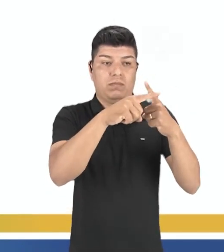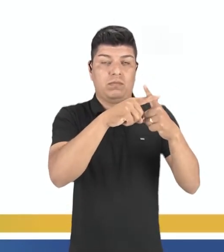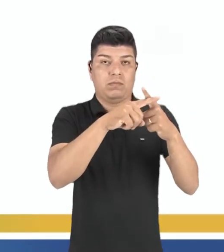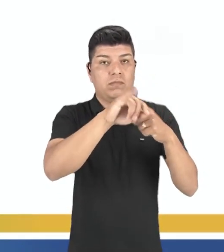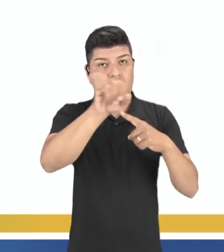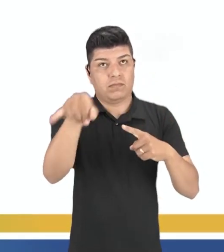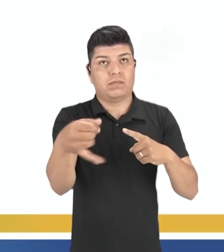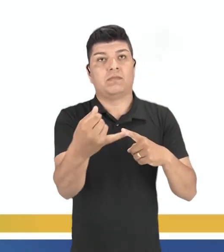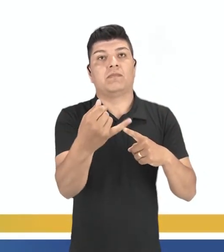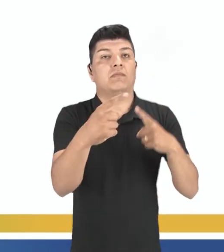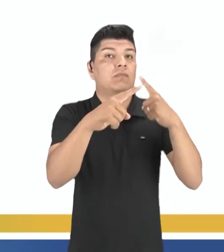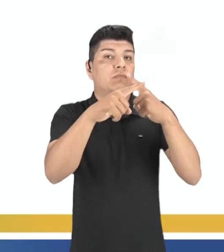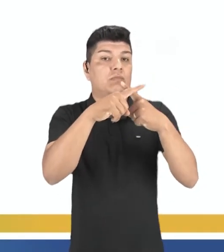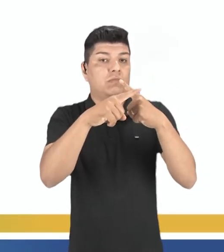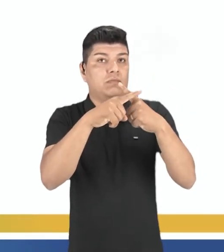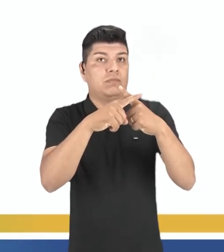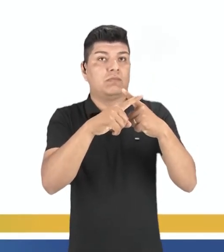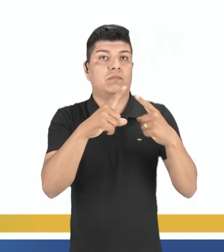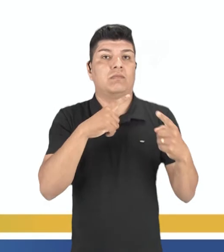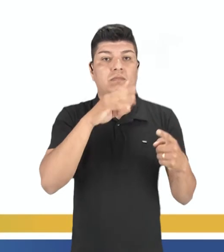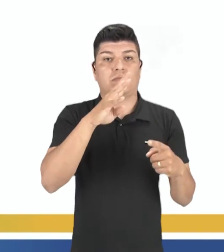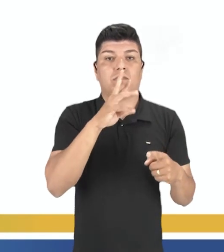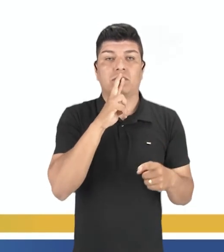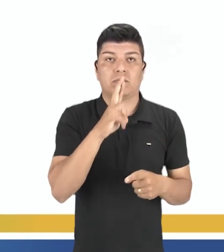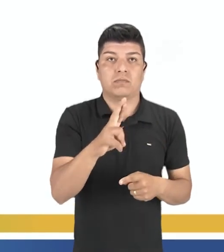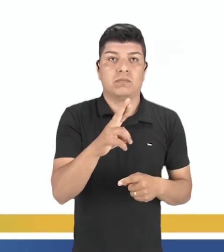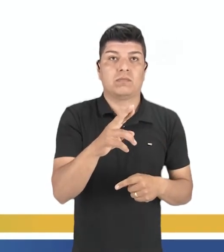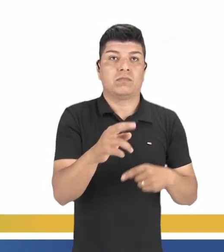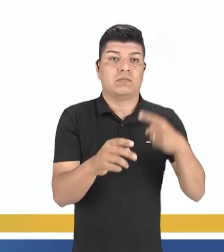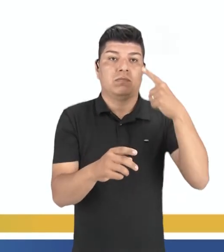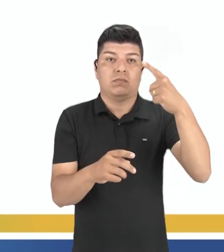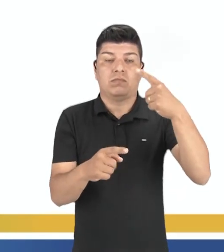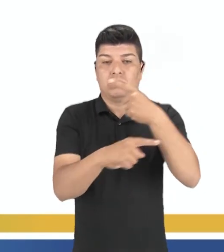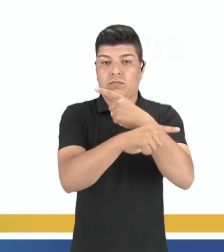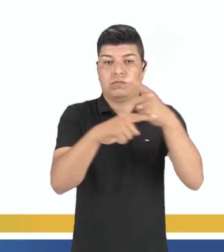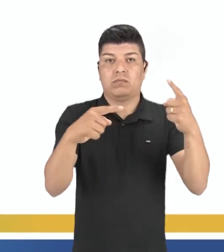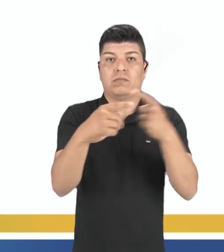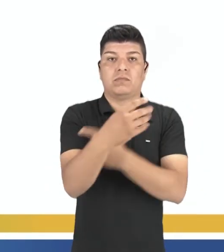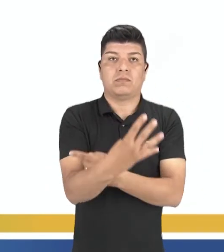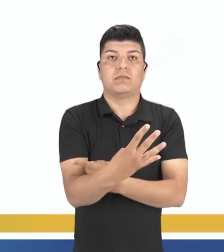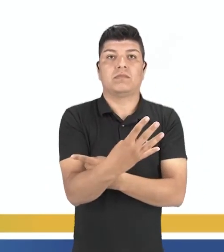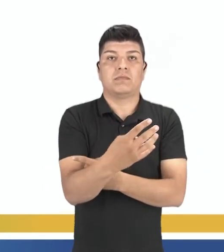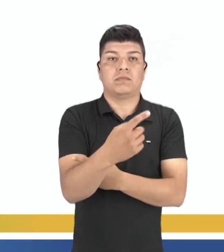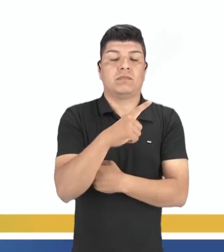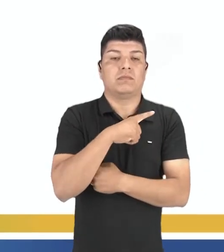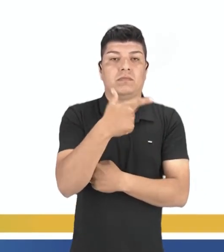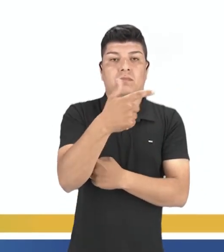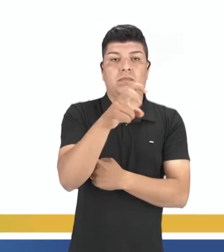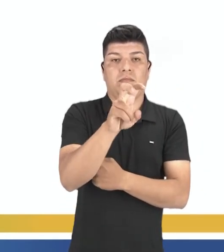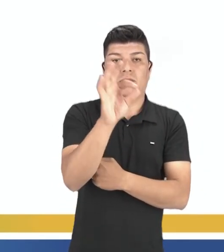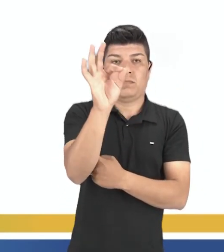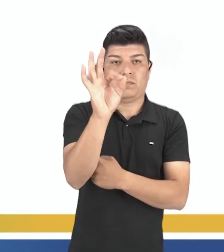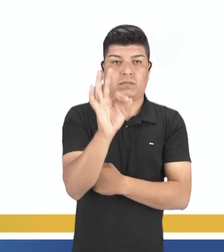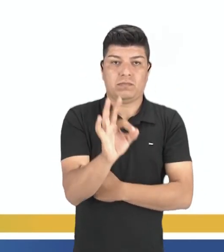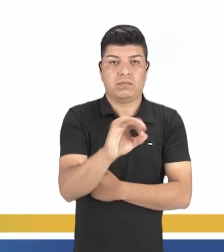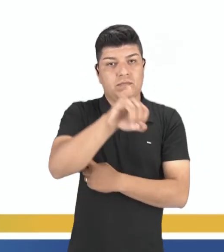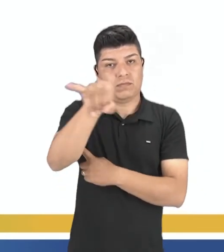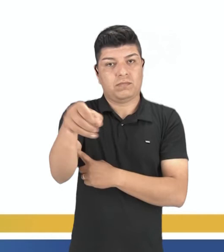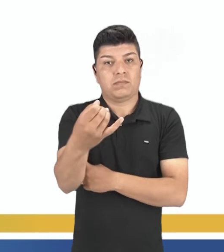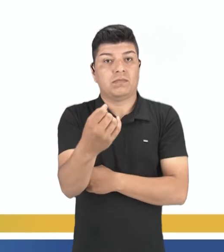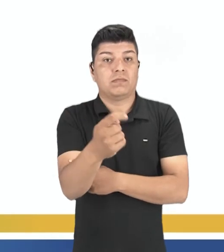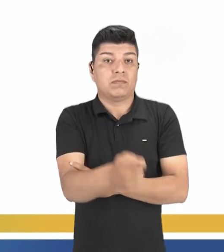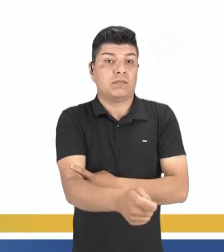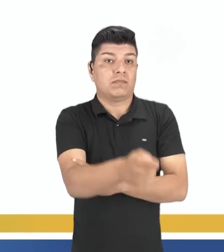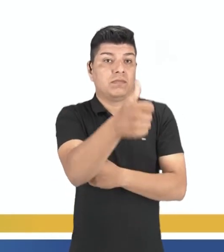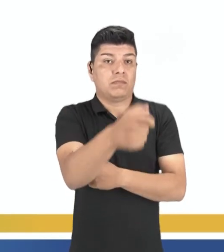né? Multiplicando, eu vou ter o resultado de 1 sobre 4. Então, eu tenho 25% de chance de, ao jogar duas